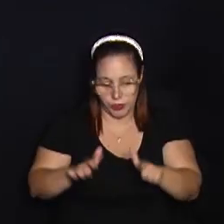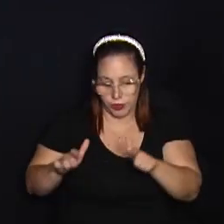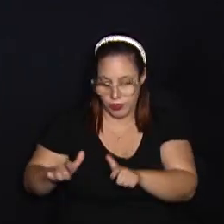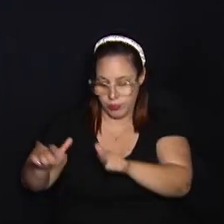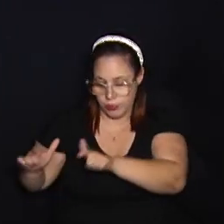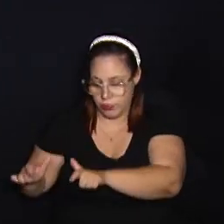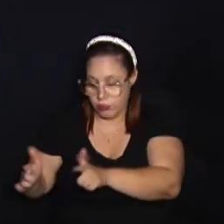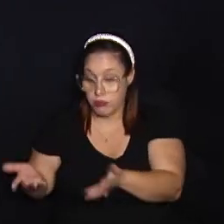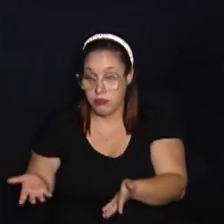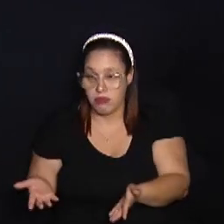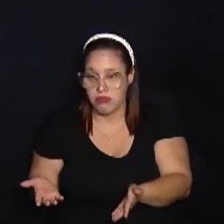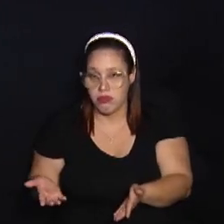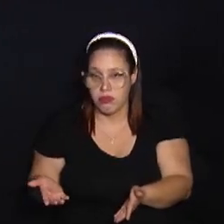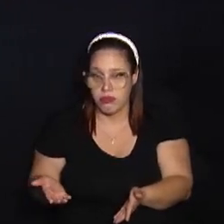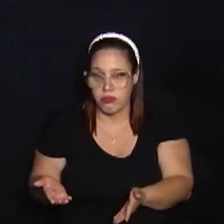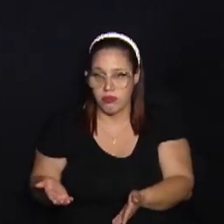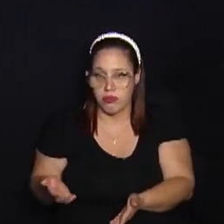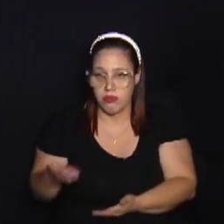faz parte